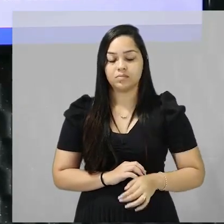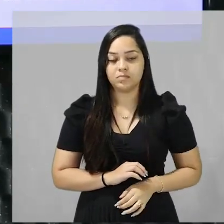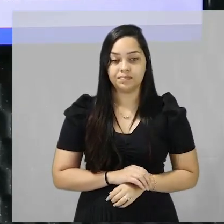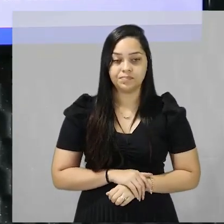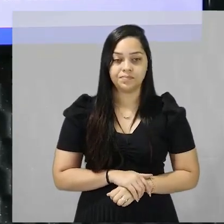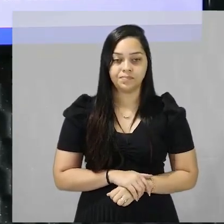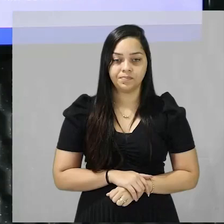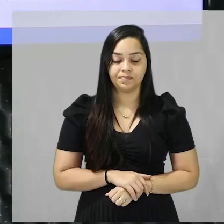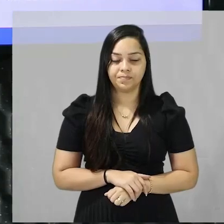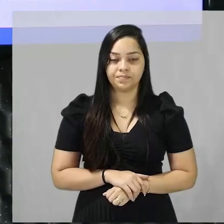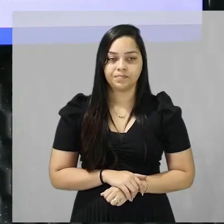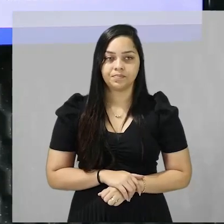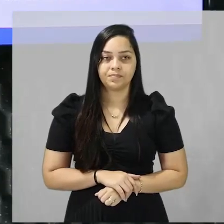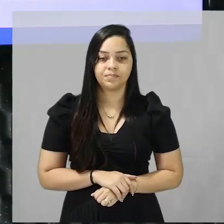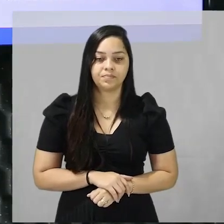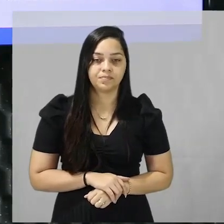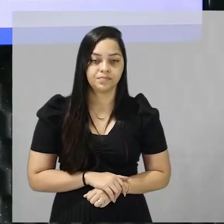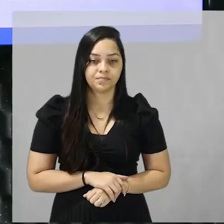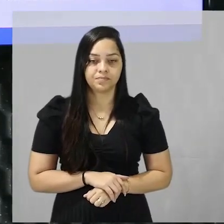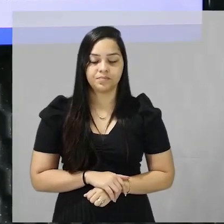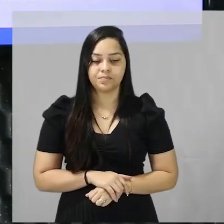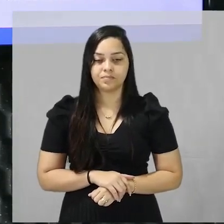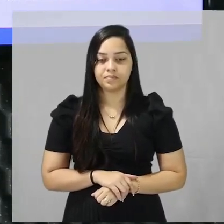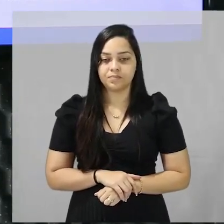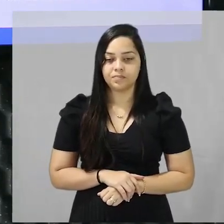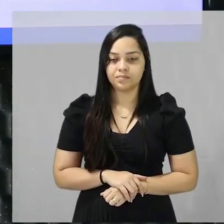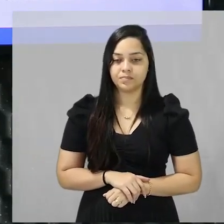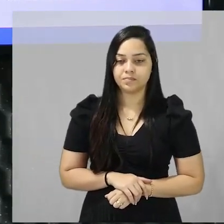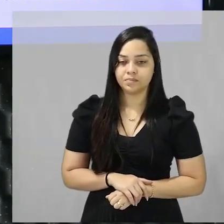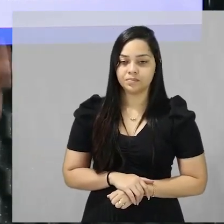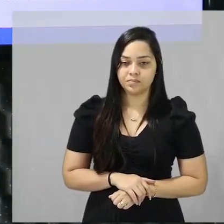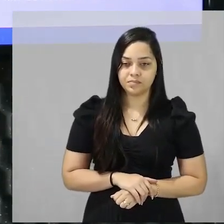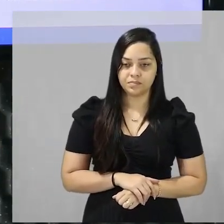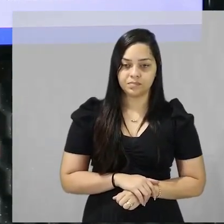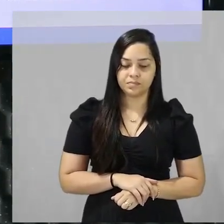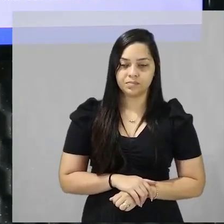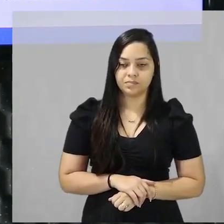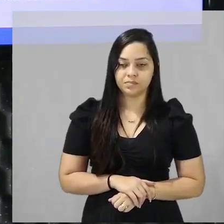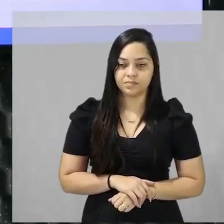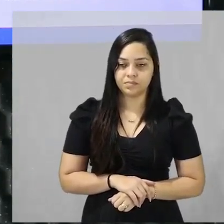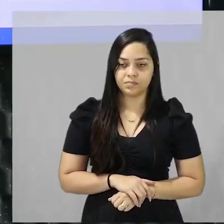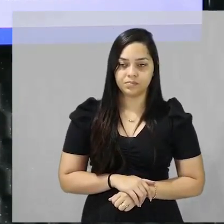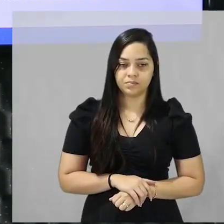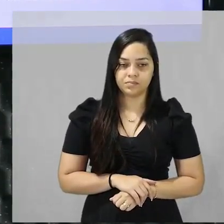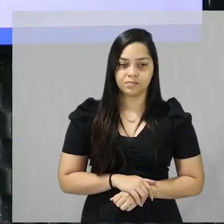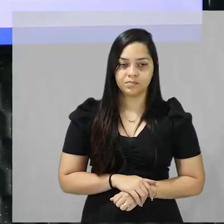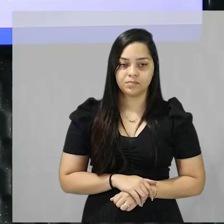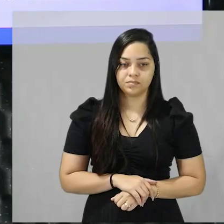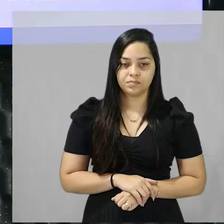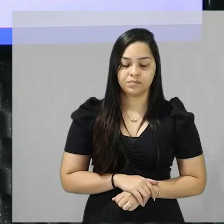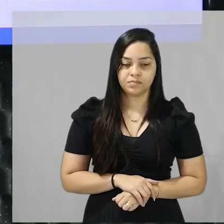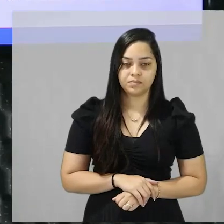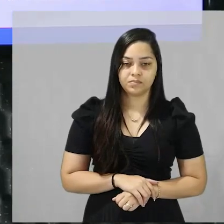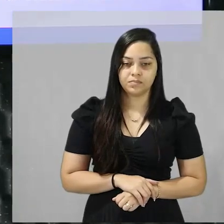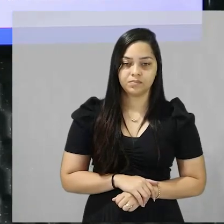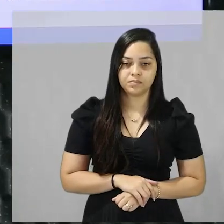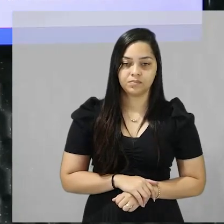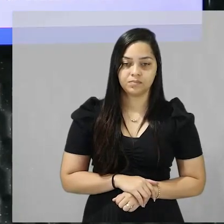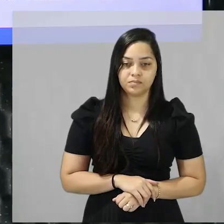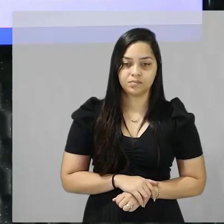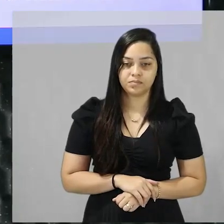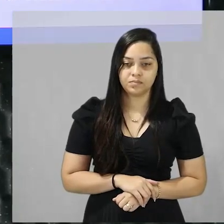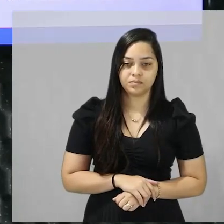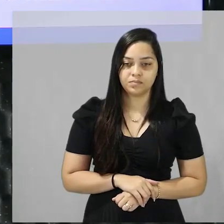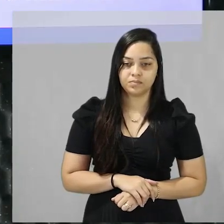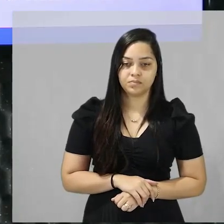experimento horizontal. Igualdade política, acesso pleno ao uso da palavra e ausência de medo constitui as